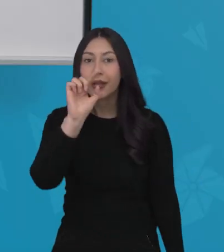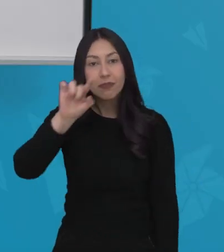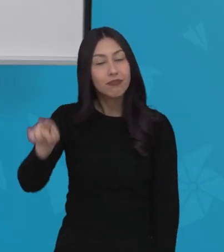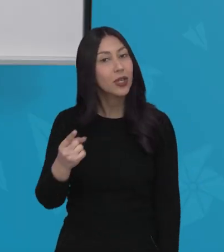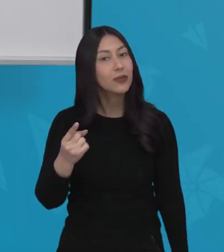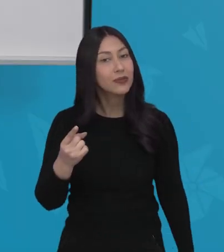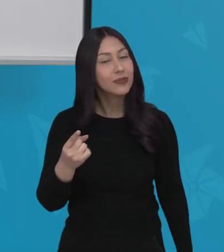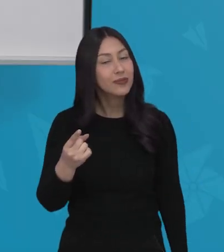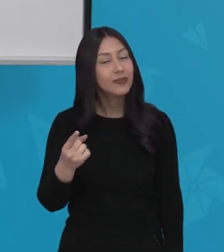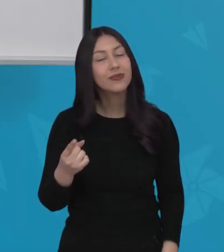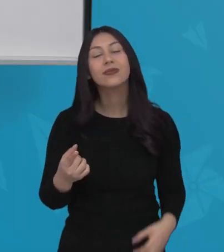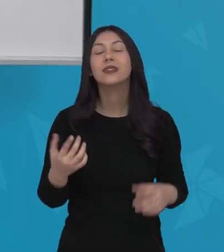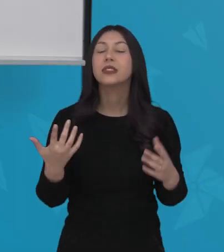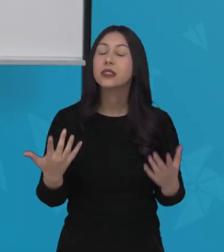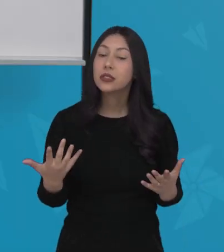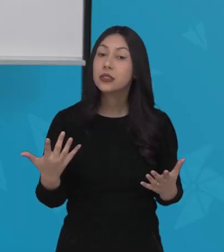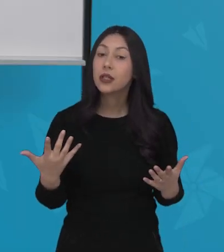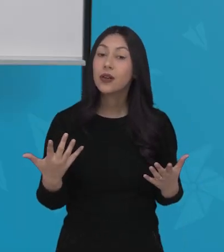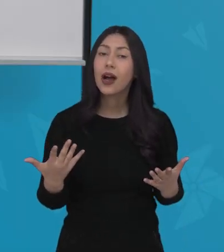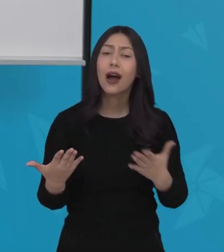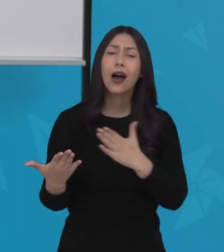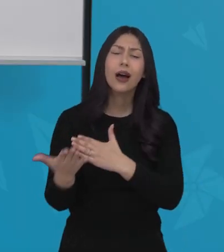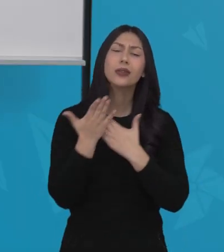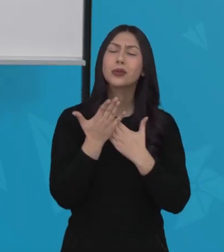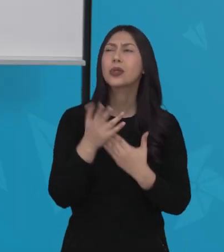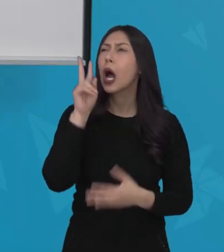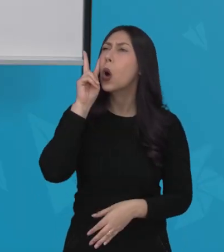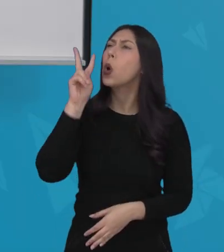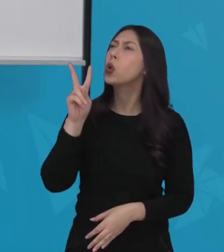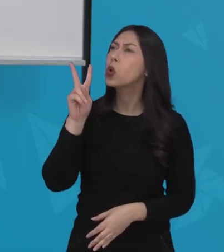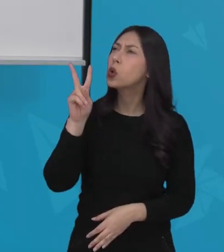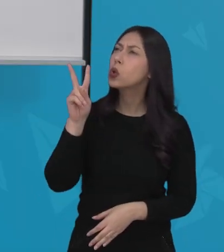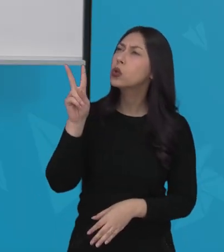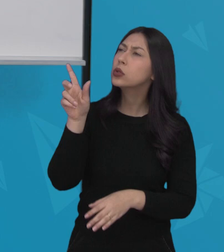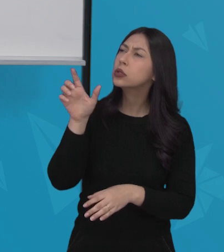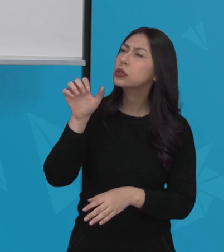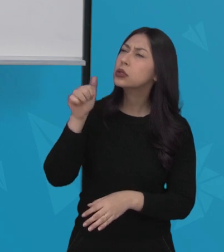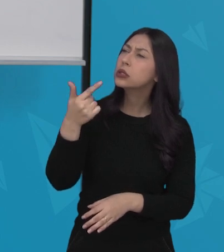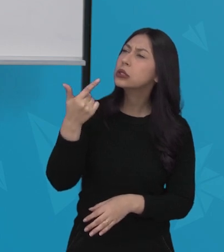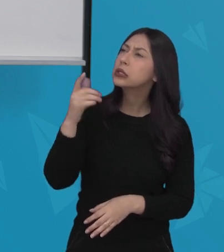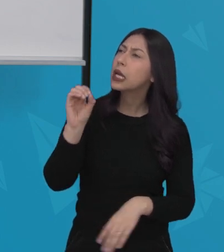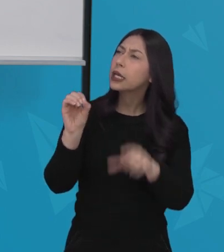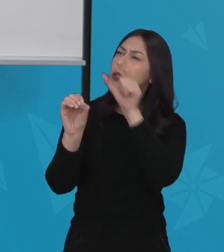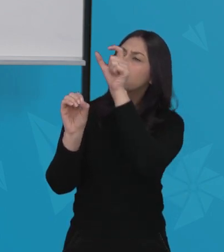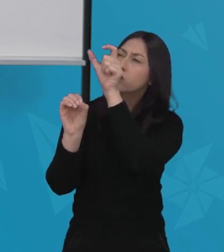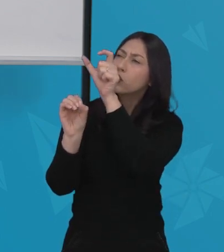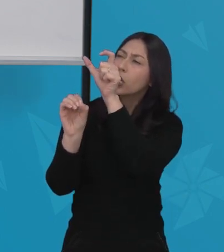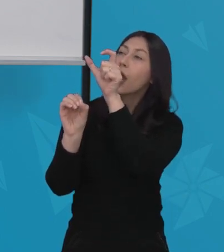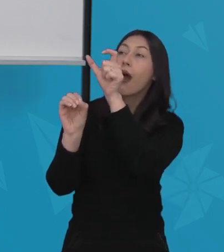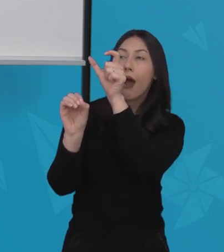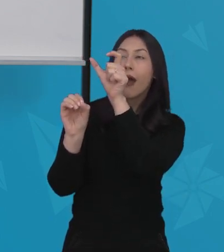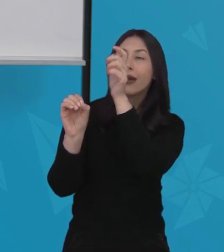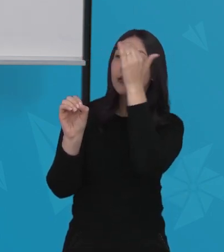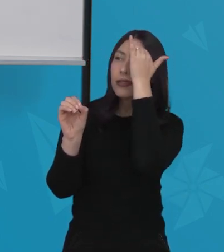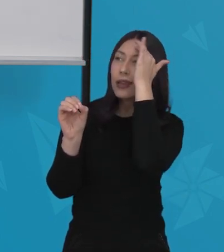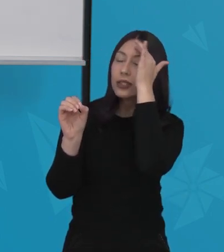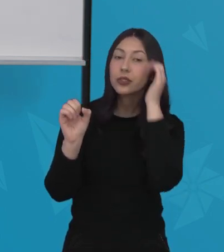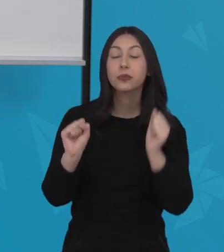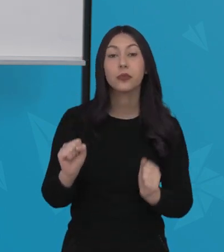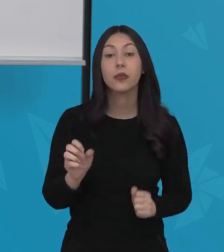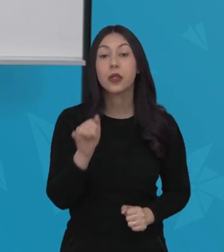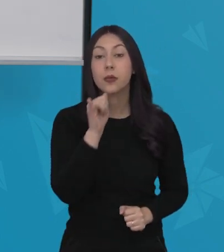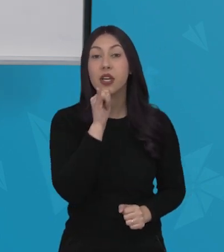que acontece é que pra gente isso vai ser muito, muito, muito vantajoso. Vamos supor que eu tivesse um número